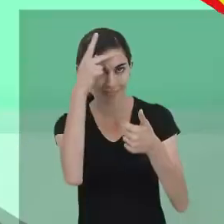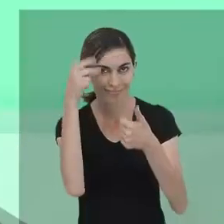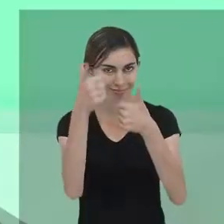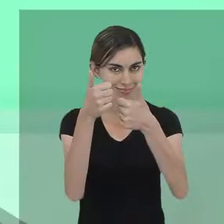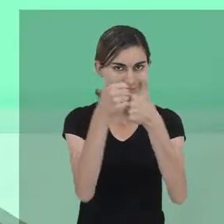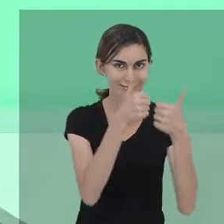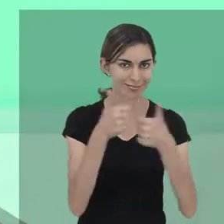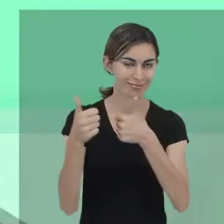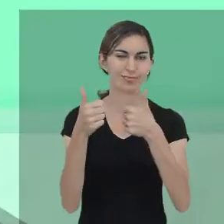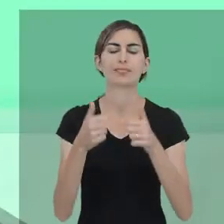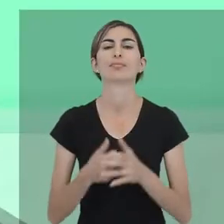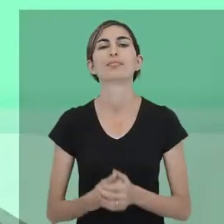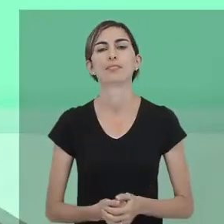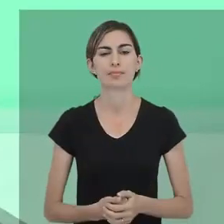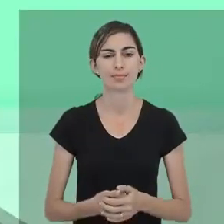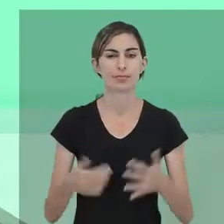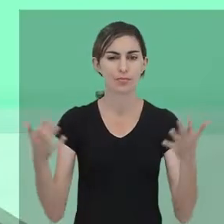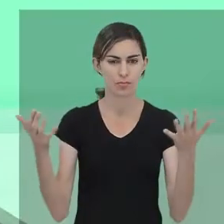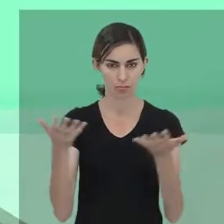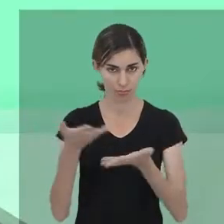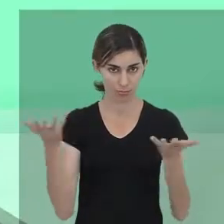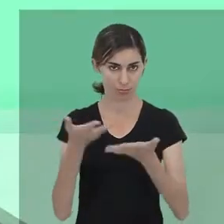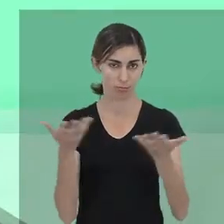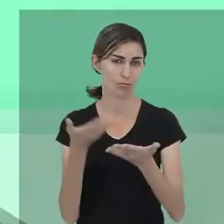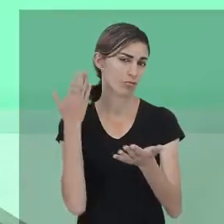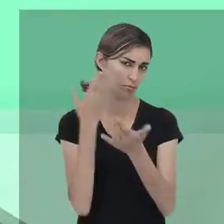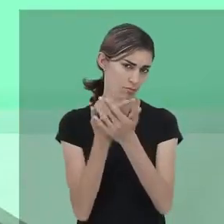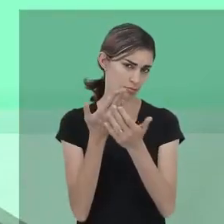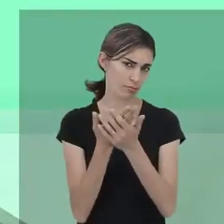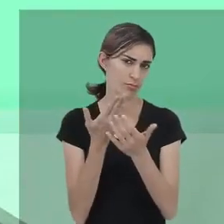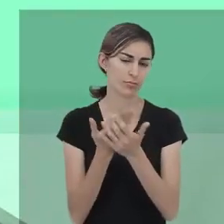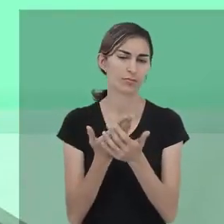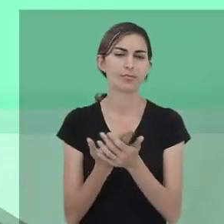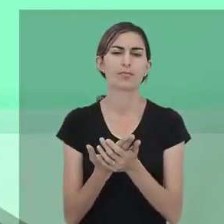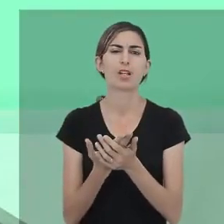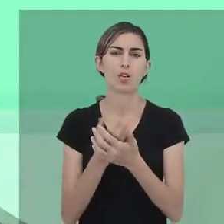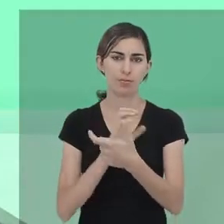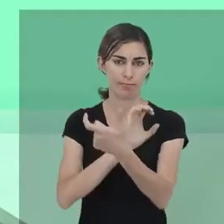Hello people, how are you today? Hoje a gente vai ver